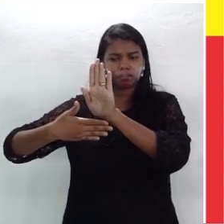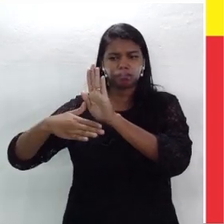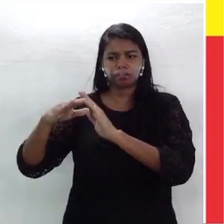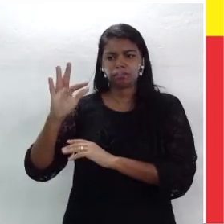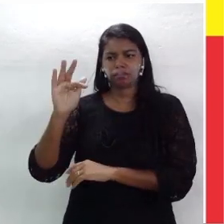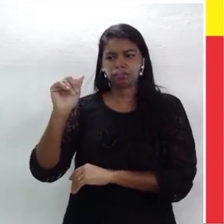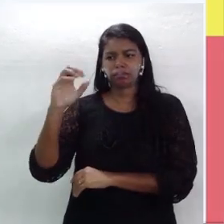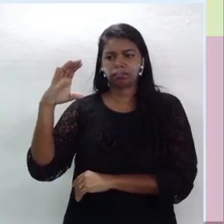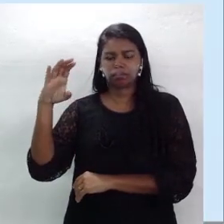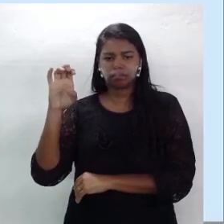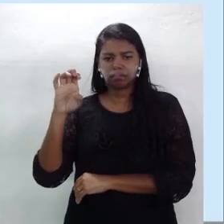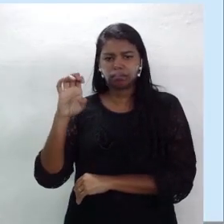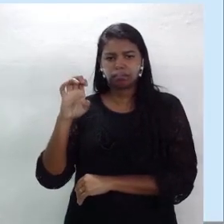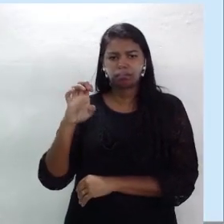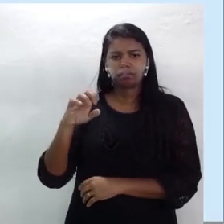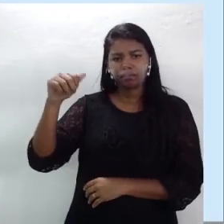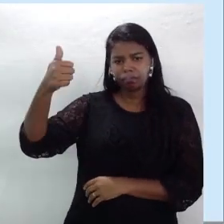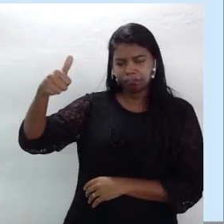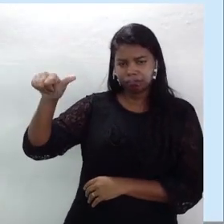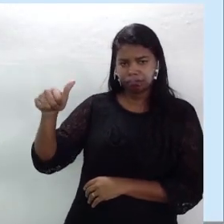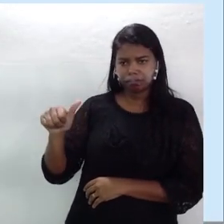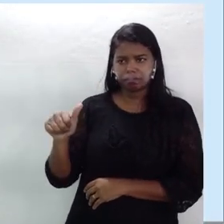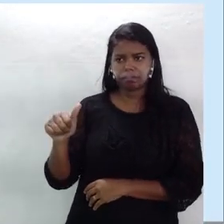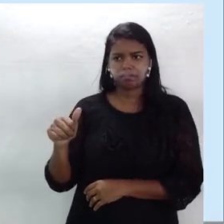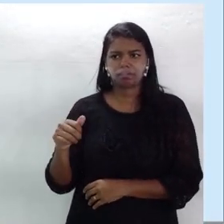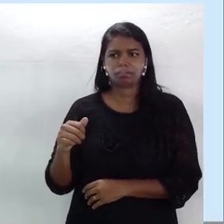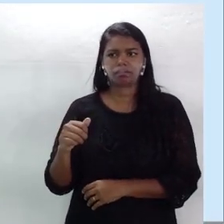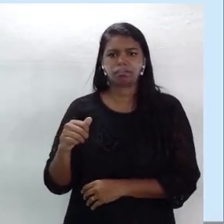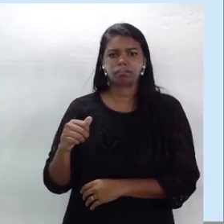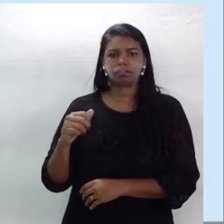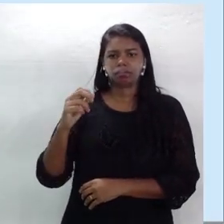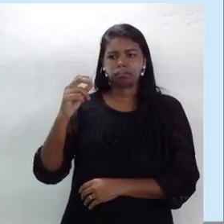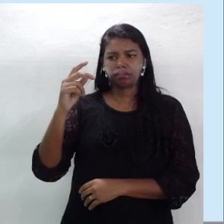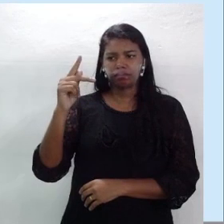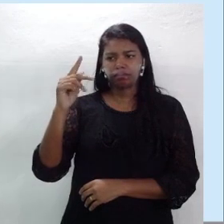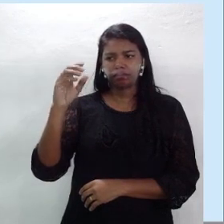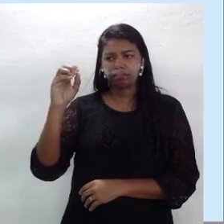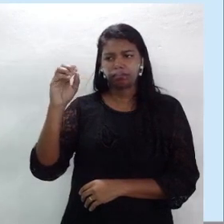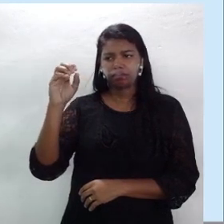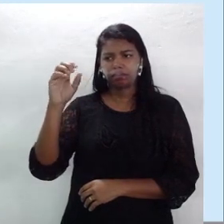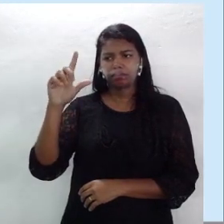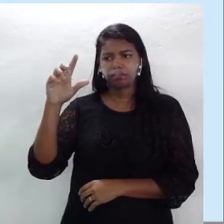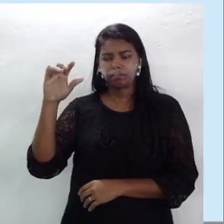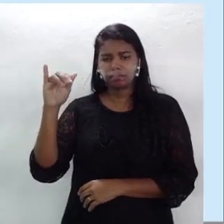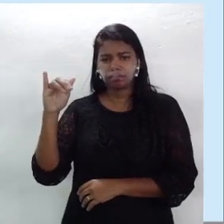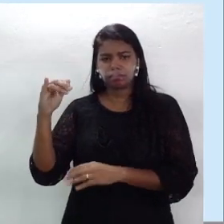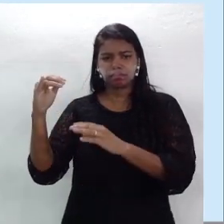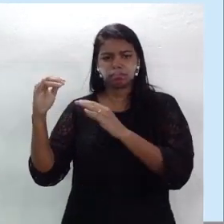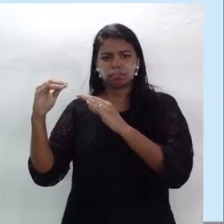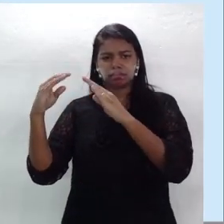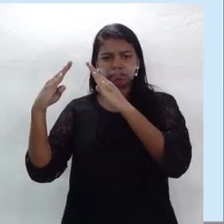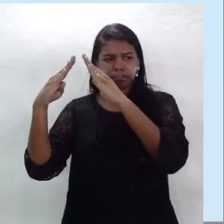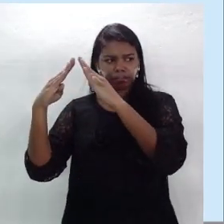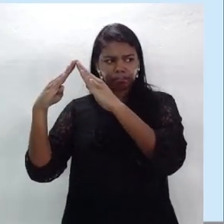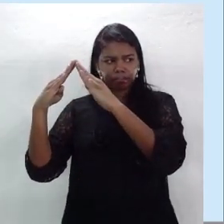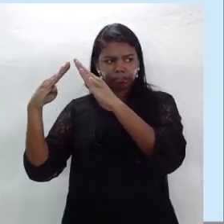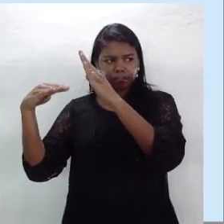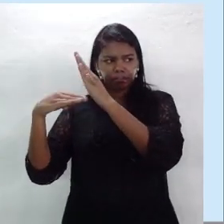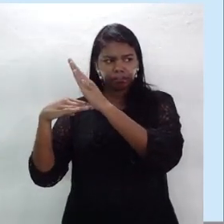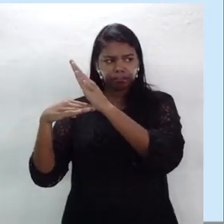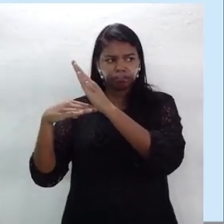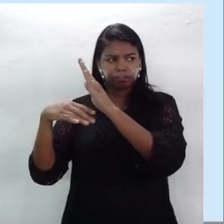já observa um poliedro, que é a pirâmide, e os componentes que ela tem, os